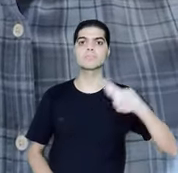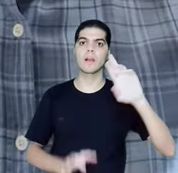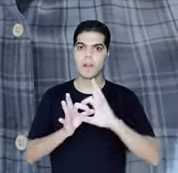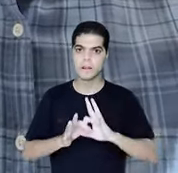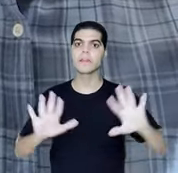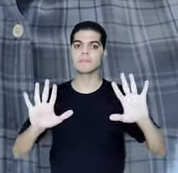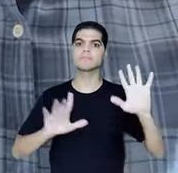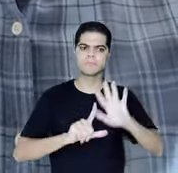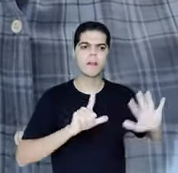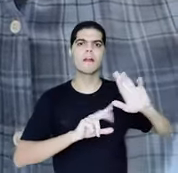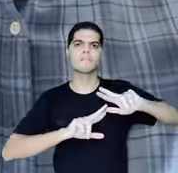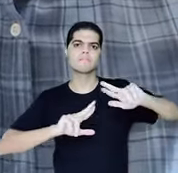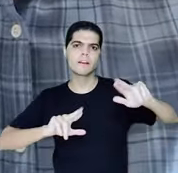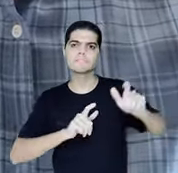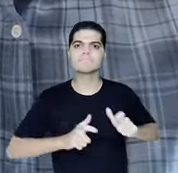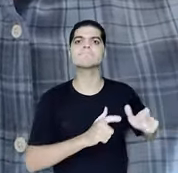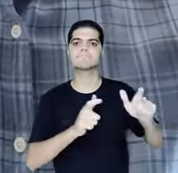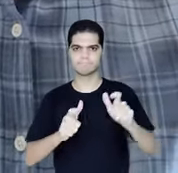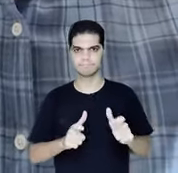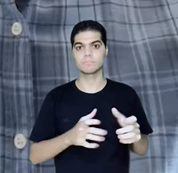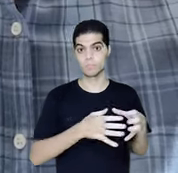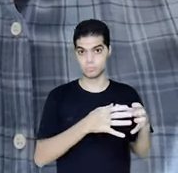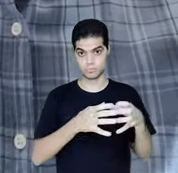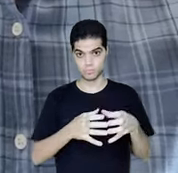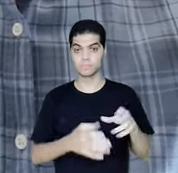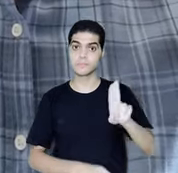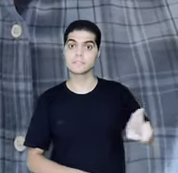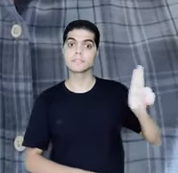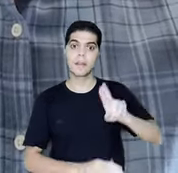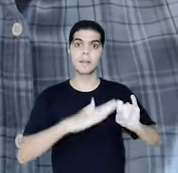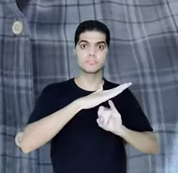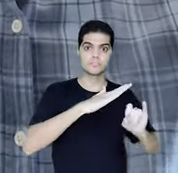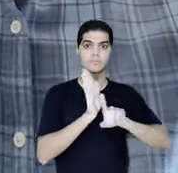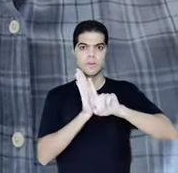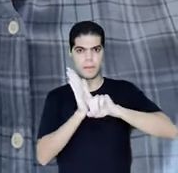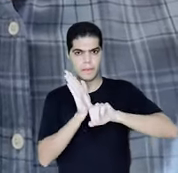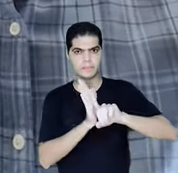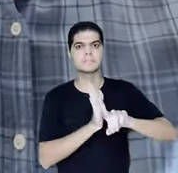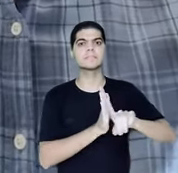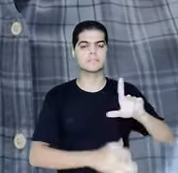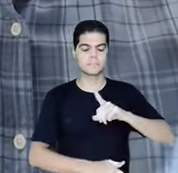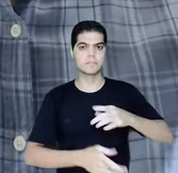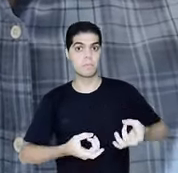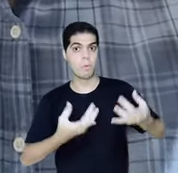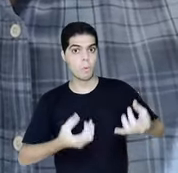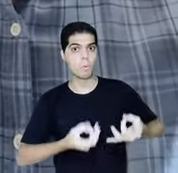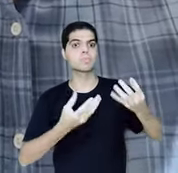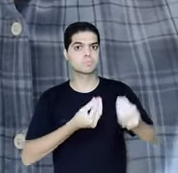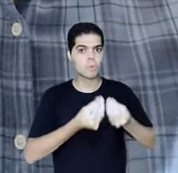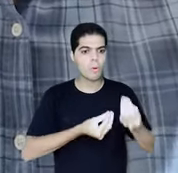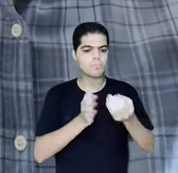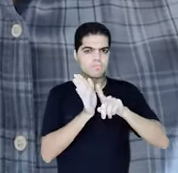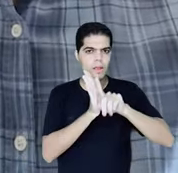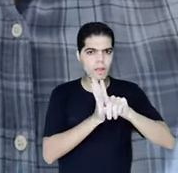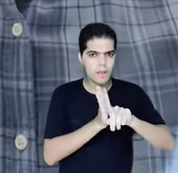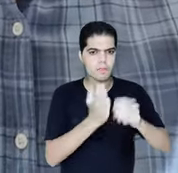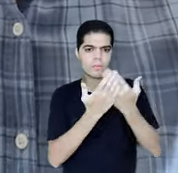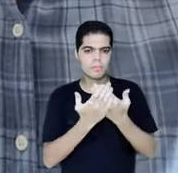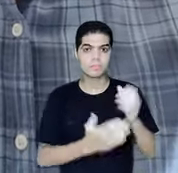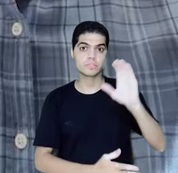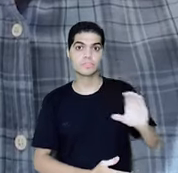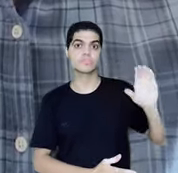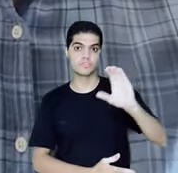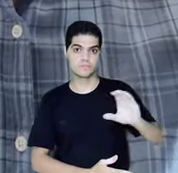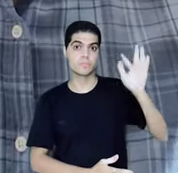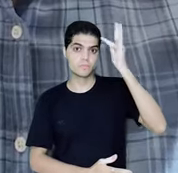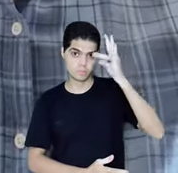suas plataformas. Universidades e institutos de pesquisa produzem estudos empíricos e teóricos